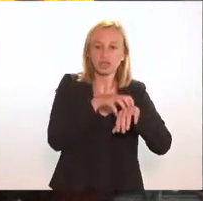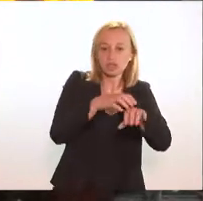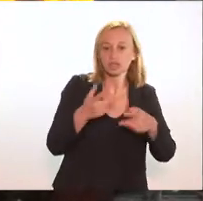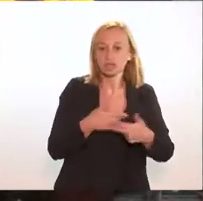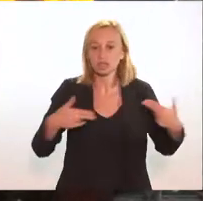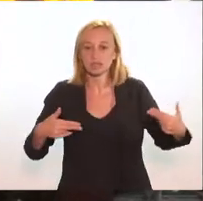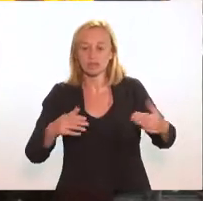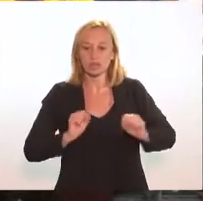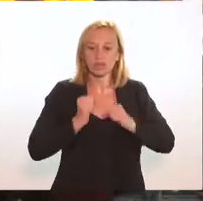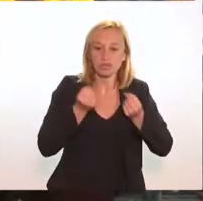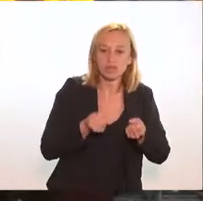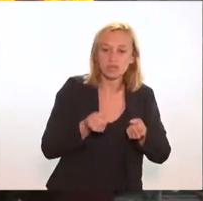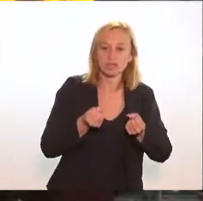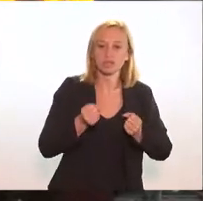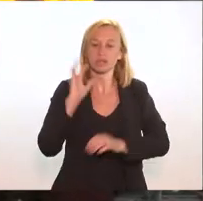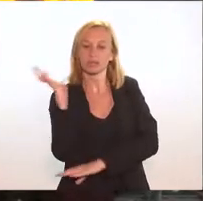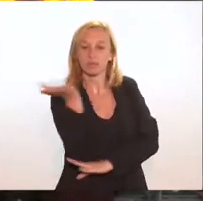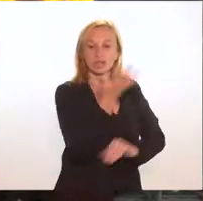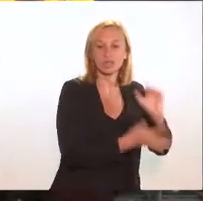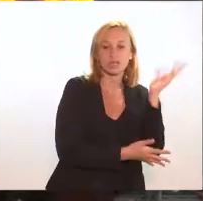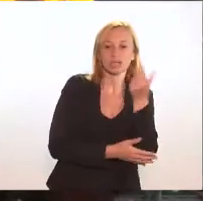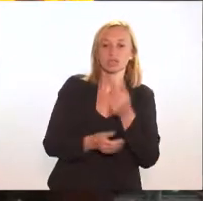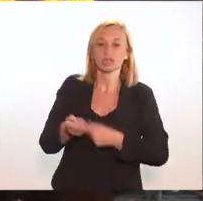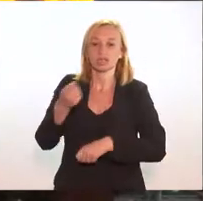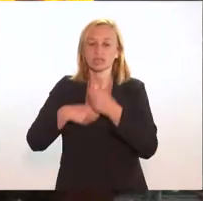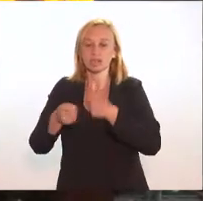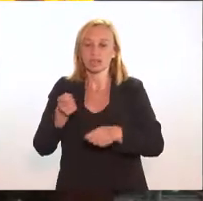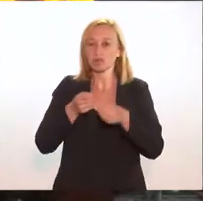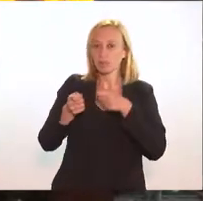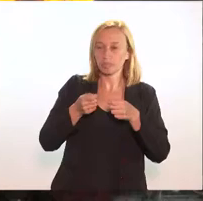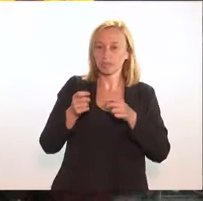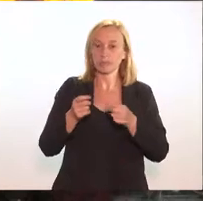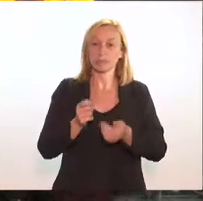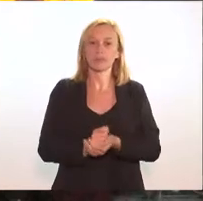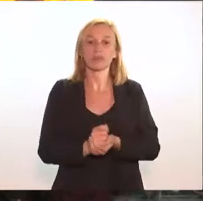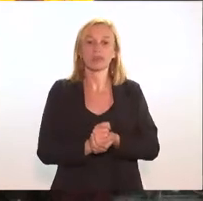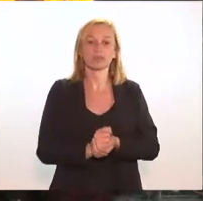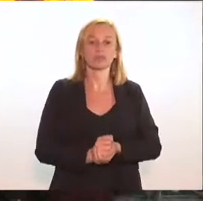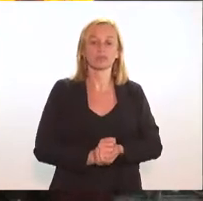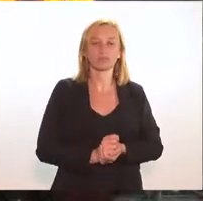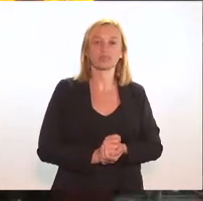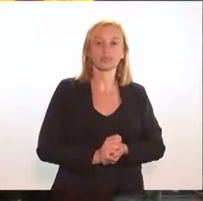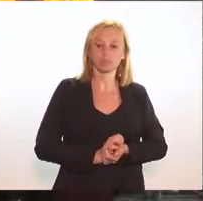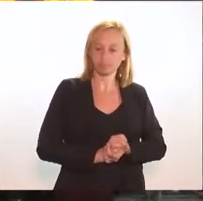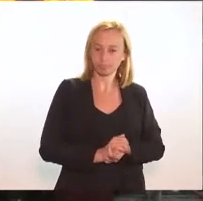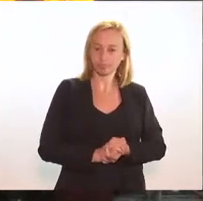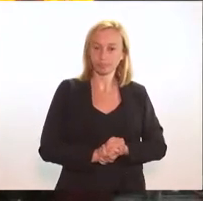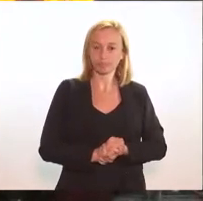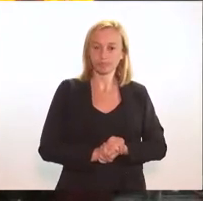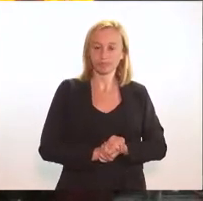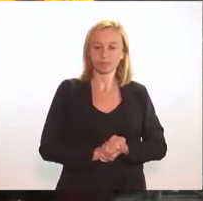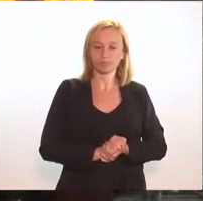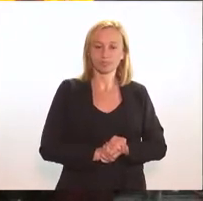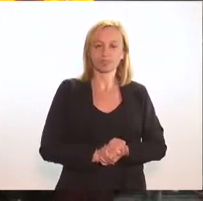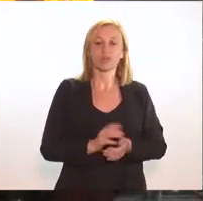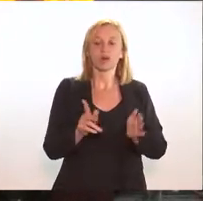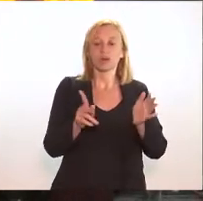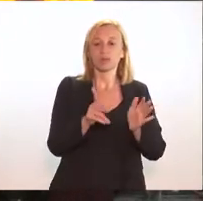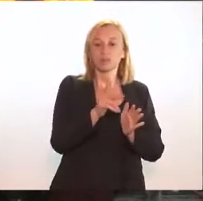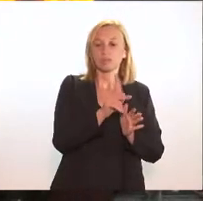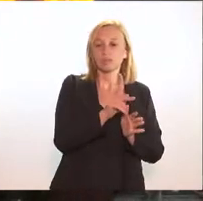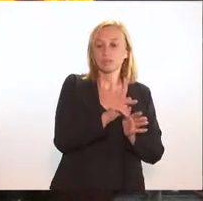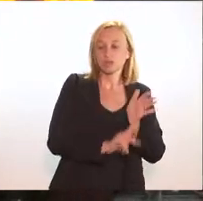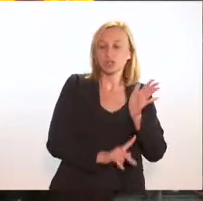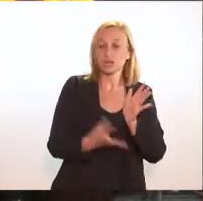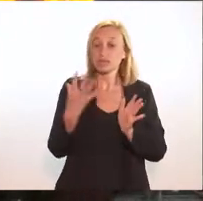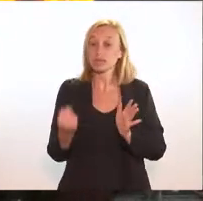Meio Ambiente, Economia, Indústria e Comércio. Eu queria... O projeto recebeu uma emenda, deixa eu ver se a